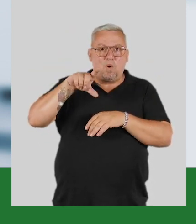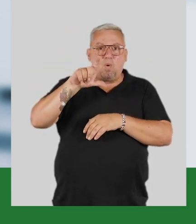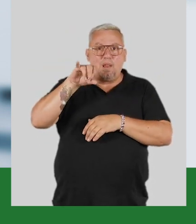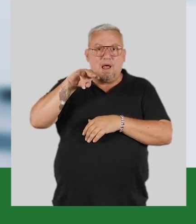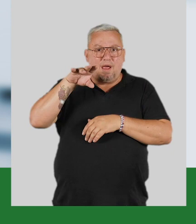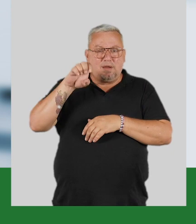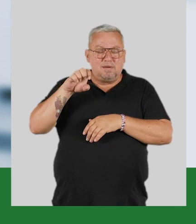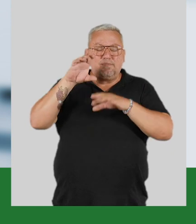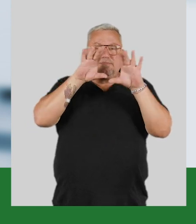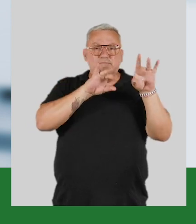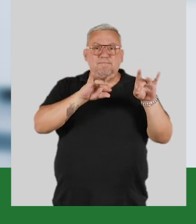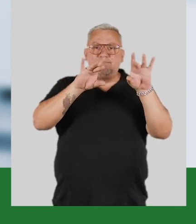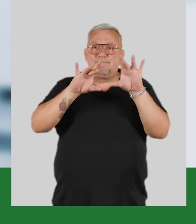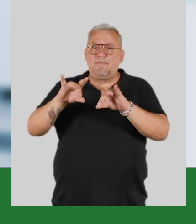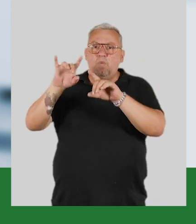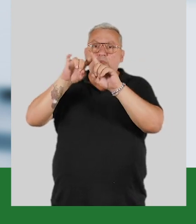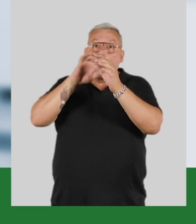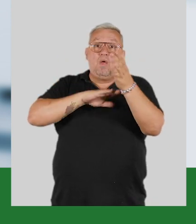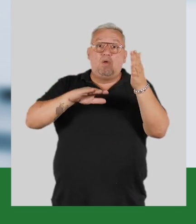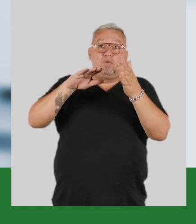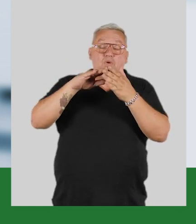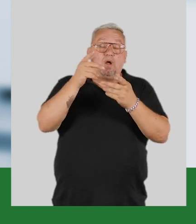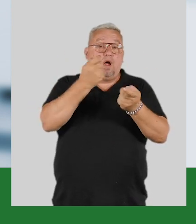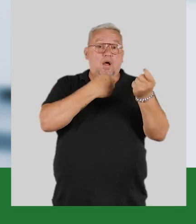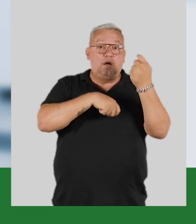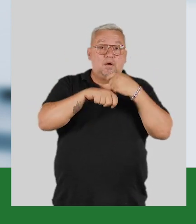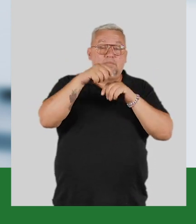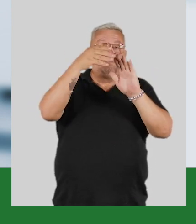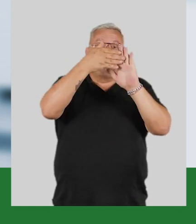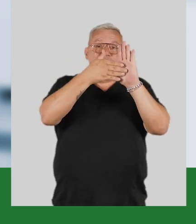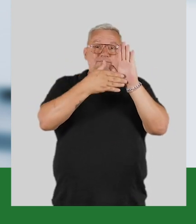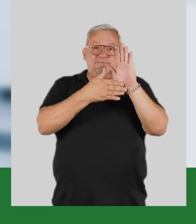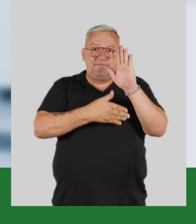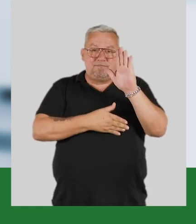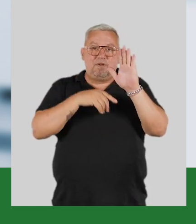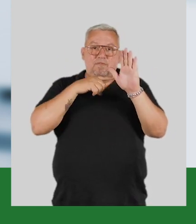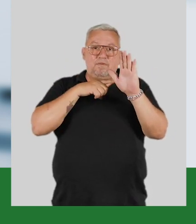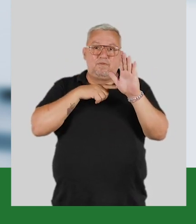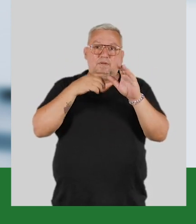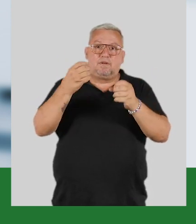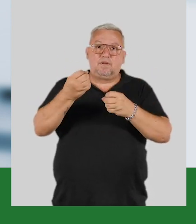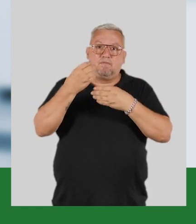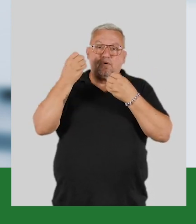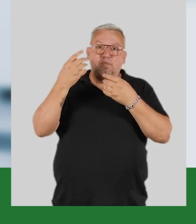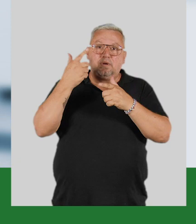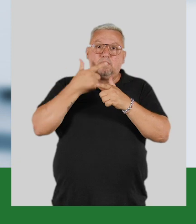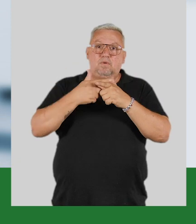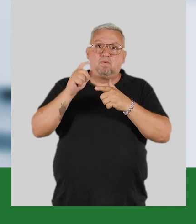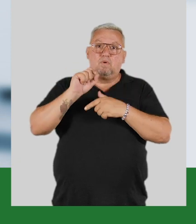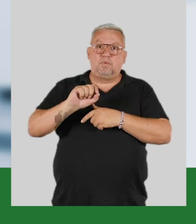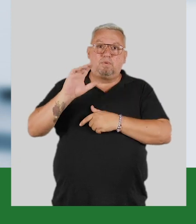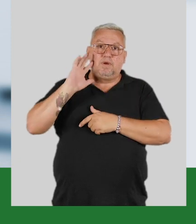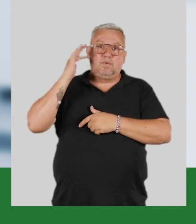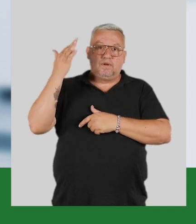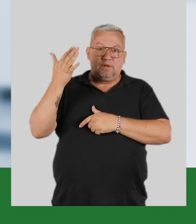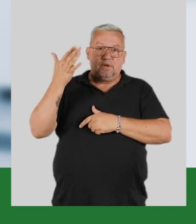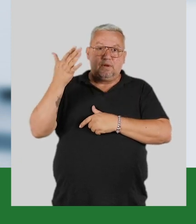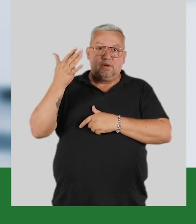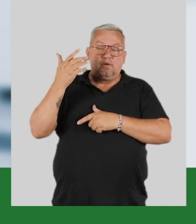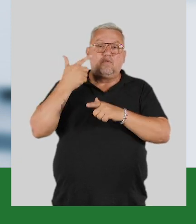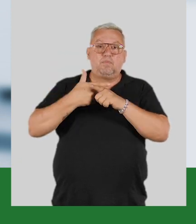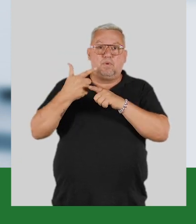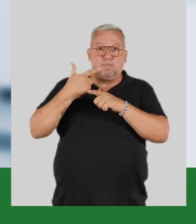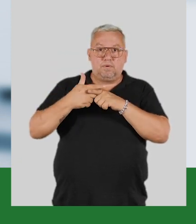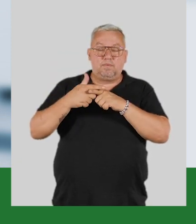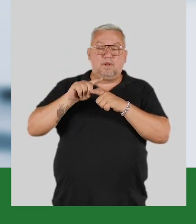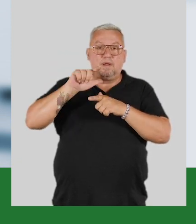que, em tempo real, todos os níveis administrativos do programa de imunização serão informados sobre a ocorrência do caso de eventos